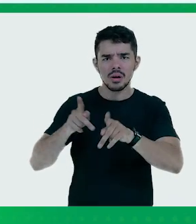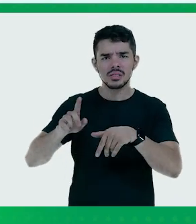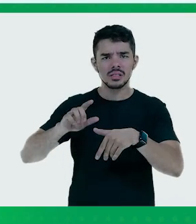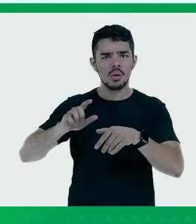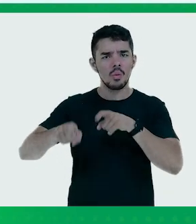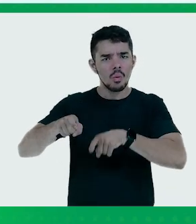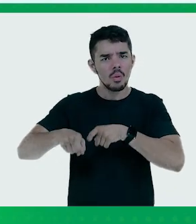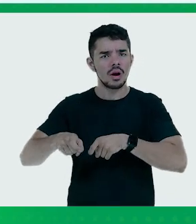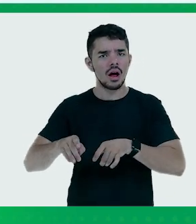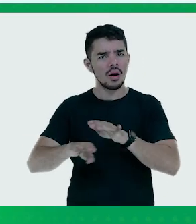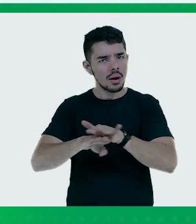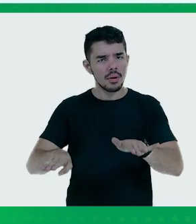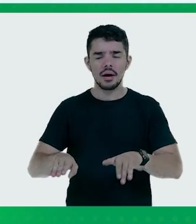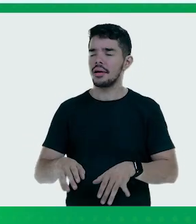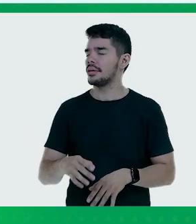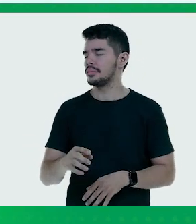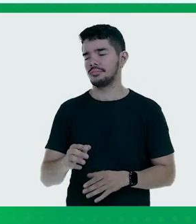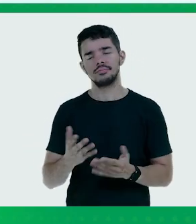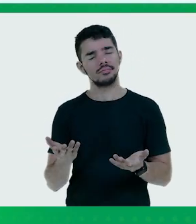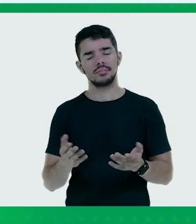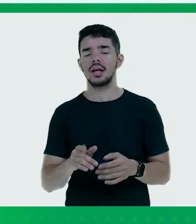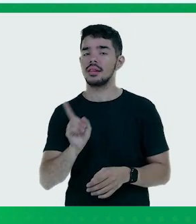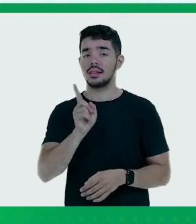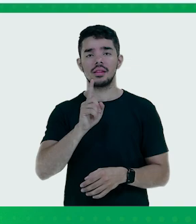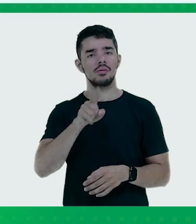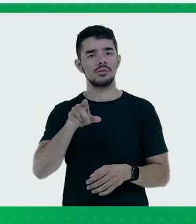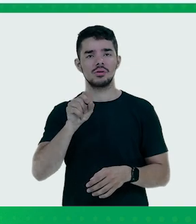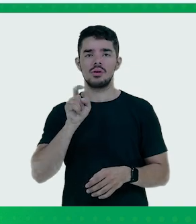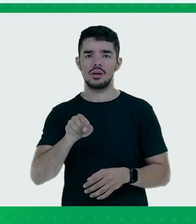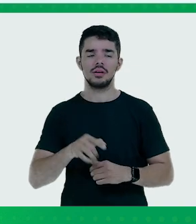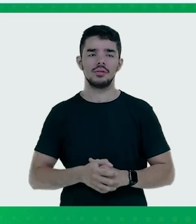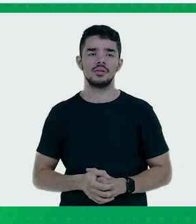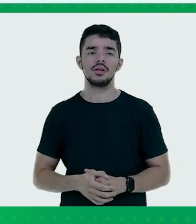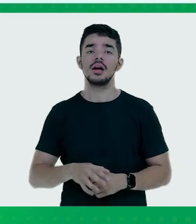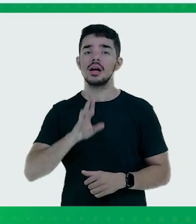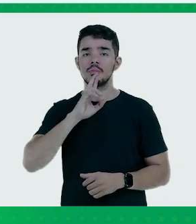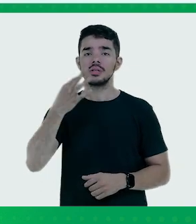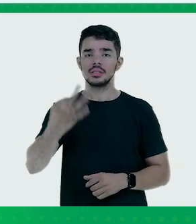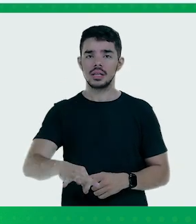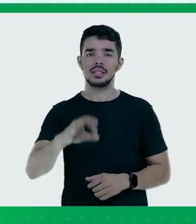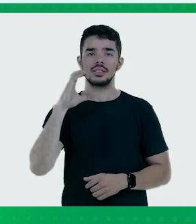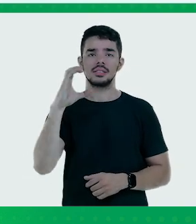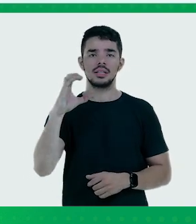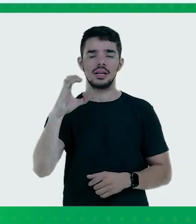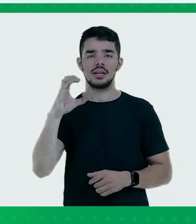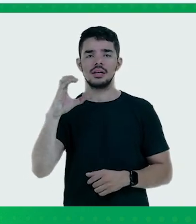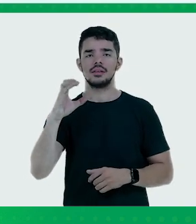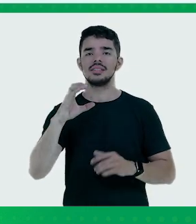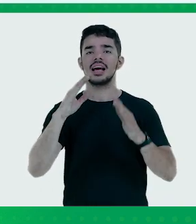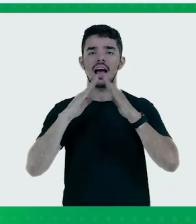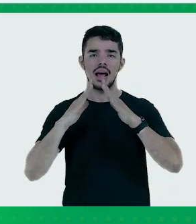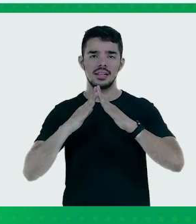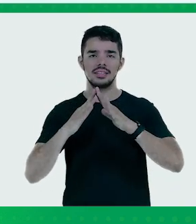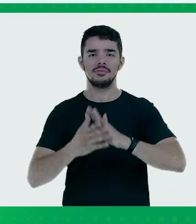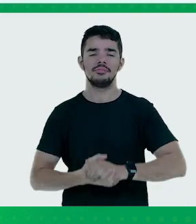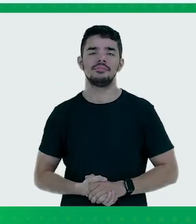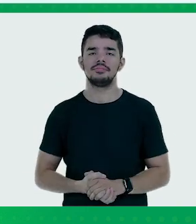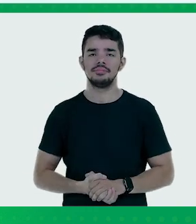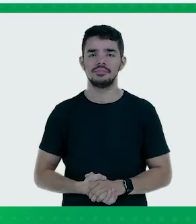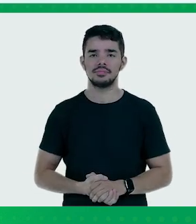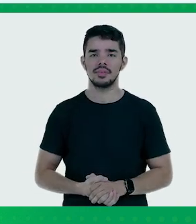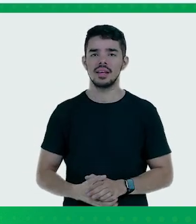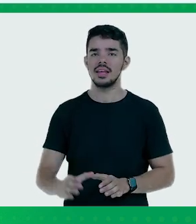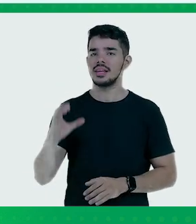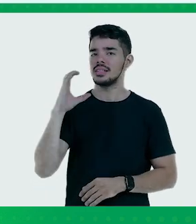populações rurais? Então, esse item aí não é para vocês marcarem. Então, o item correto é o item C de casinha. C